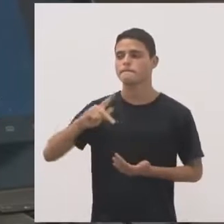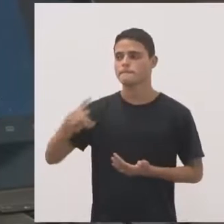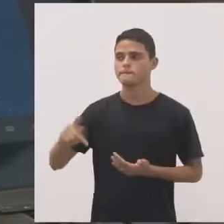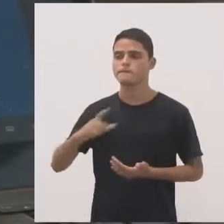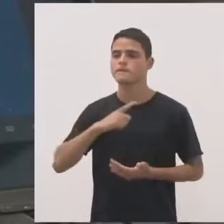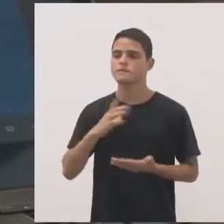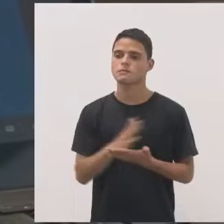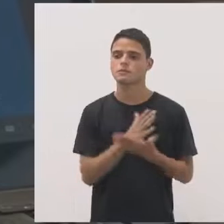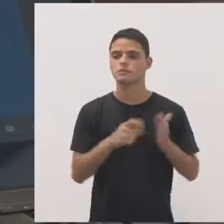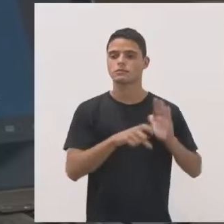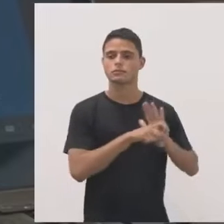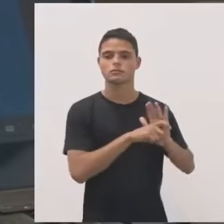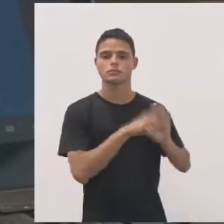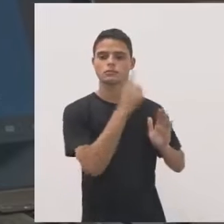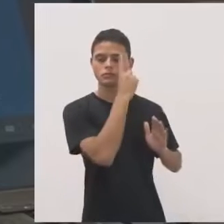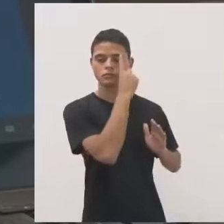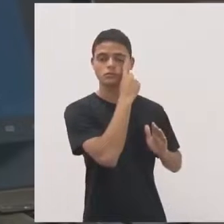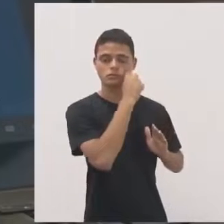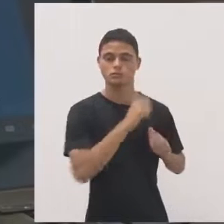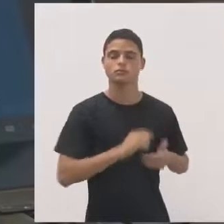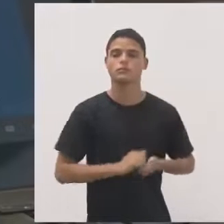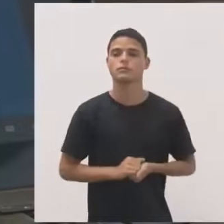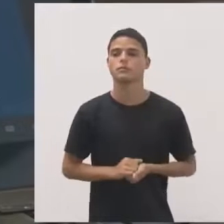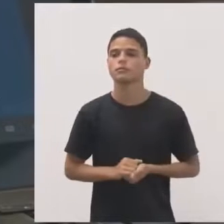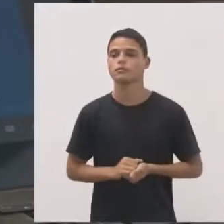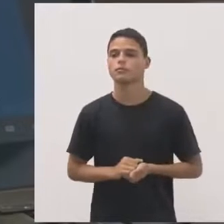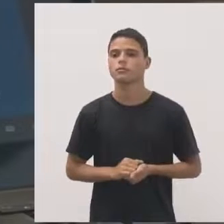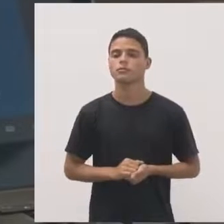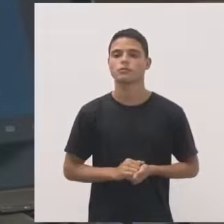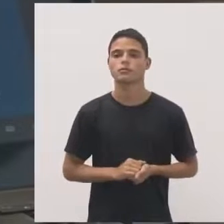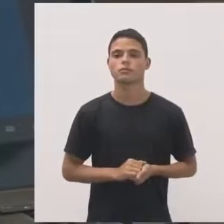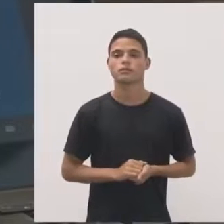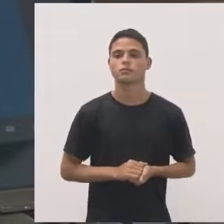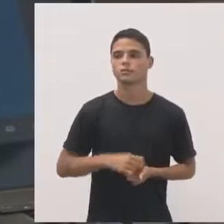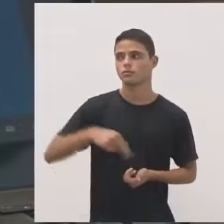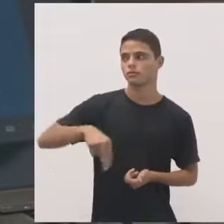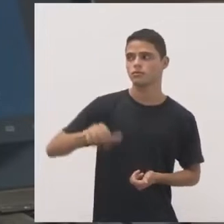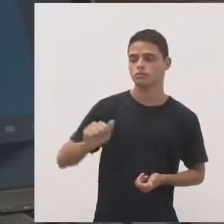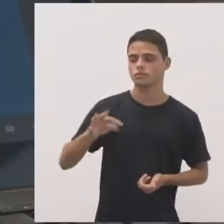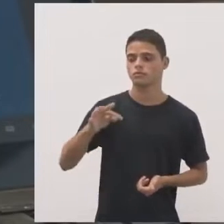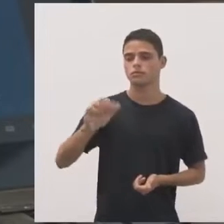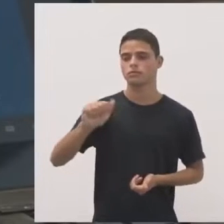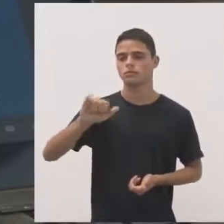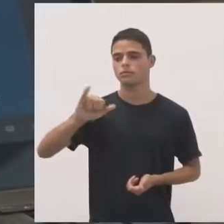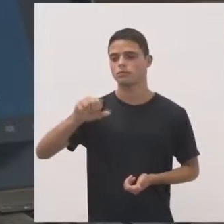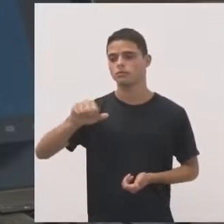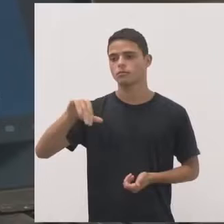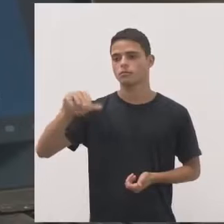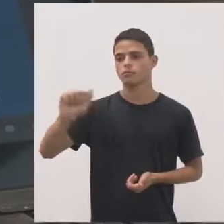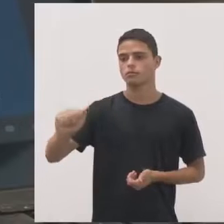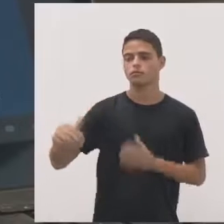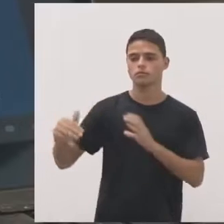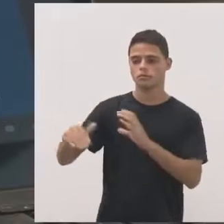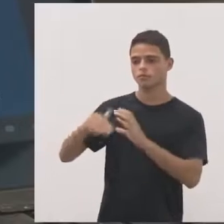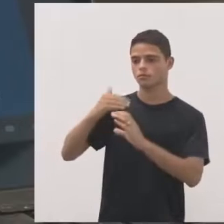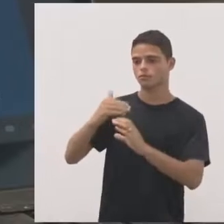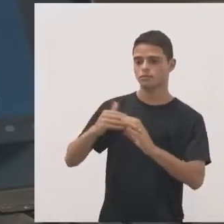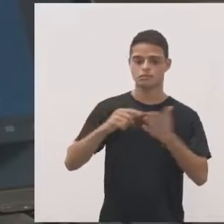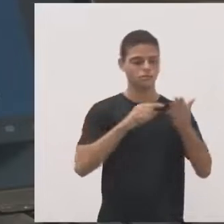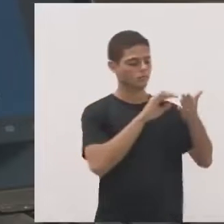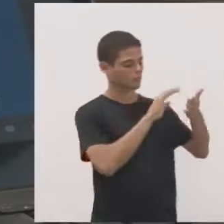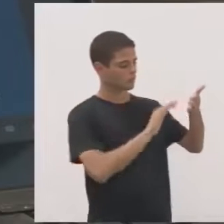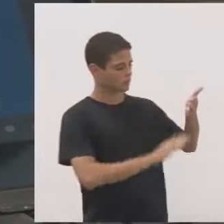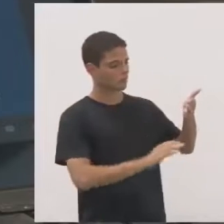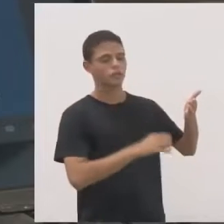documentos, programas e outras... A Natácia, a professora Natácia escreveu aqui, Felipe, sou Proatec, minha diretora